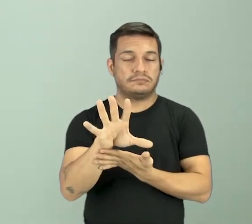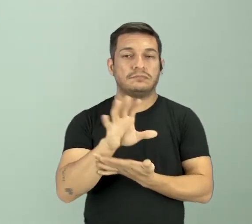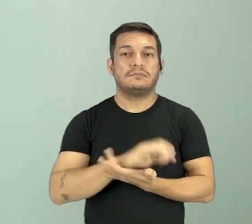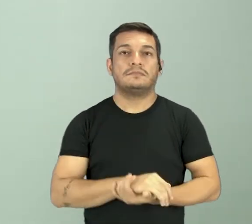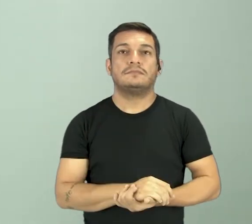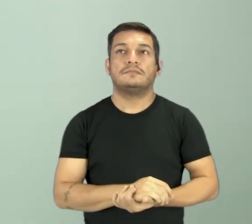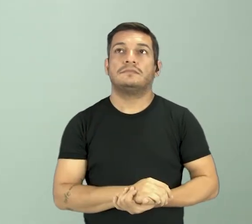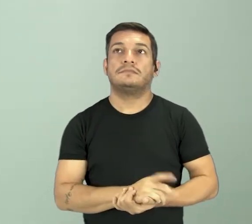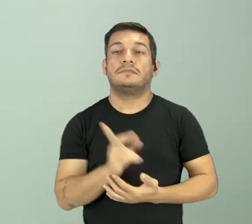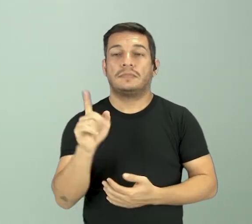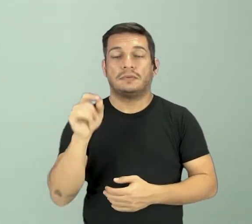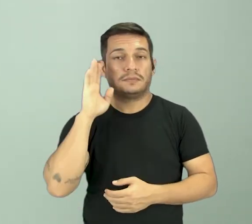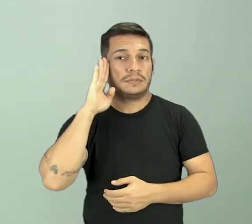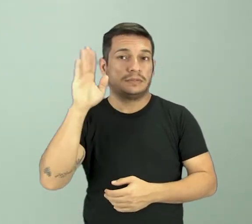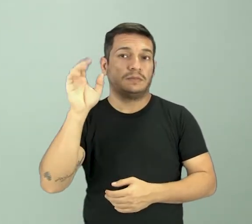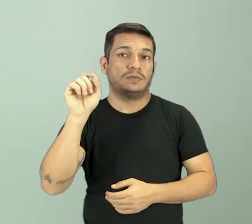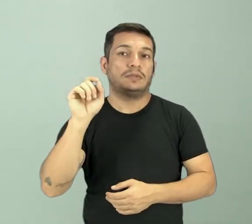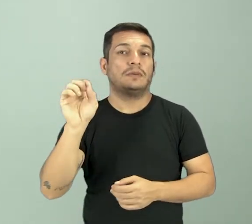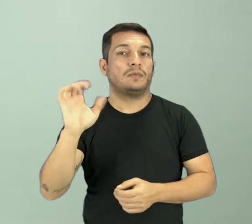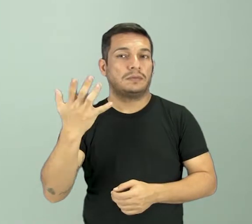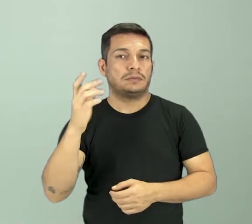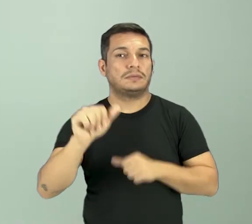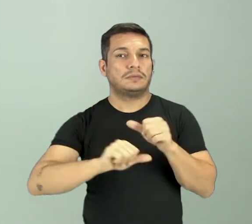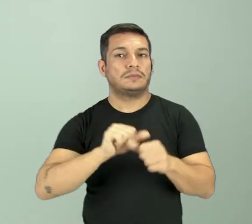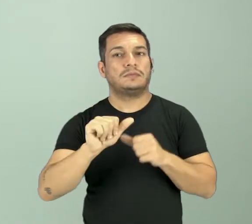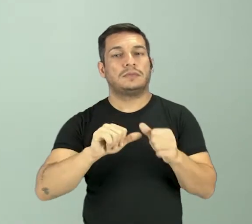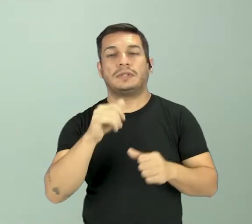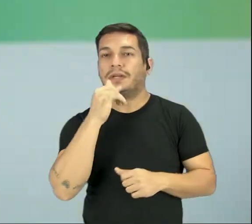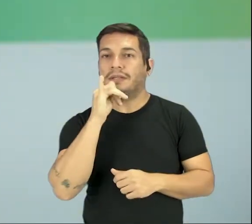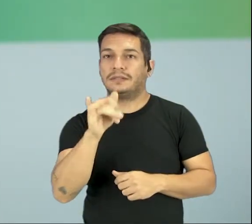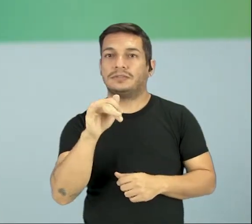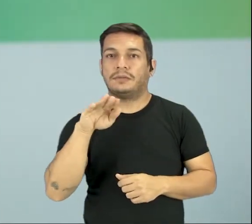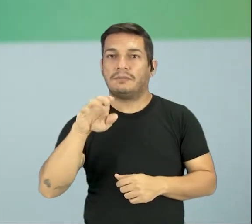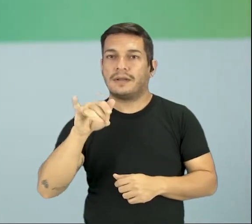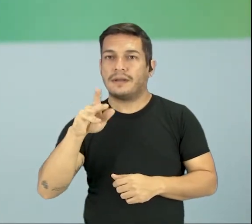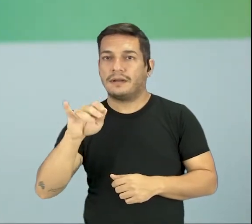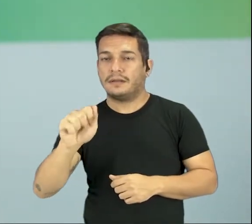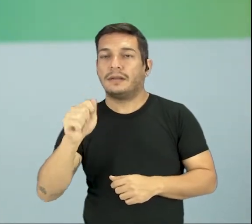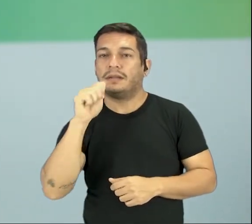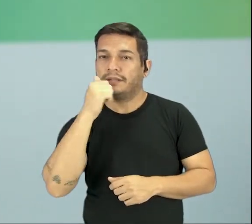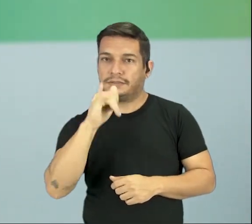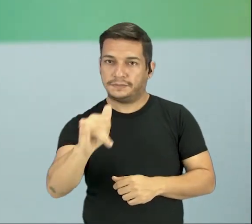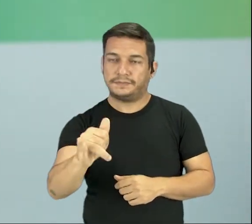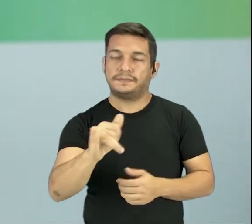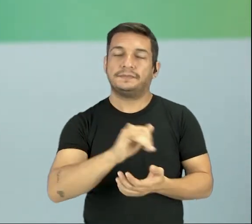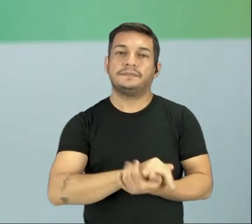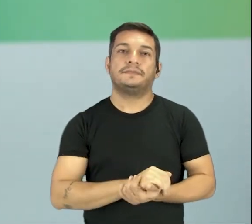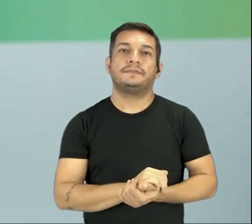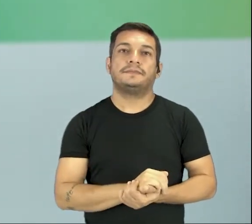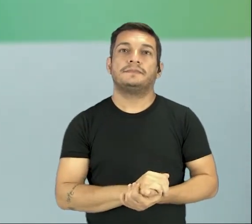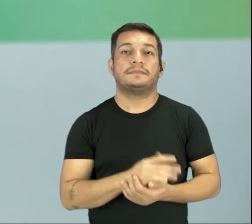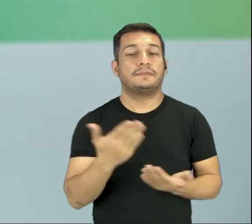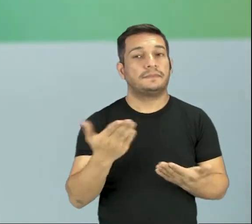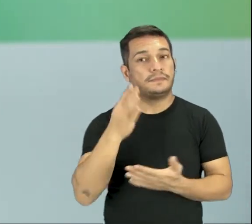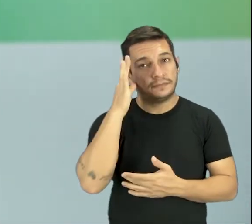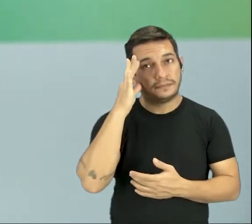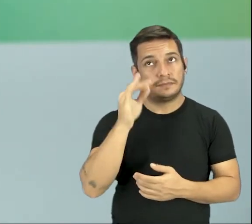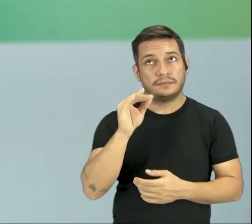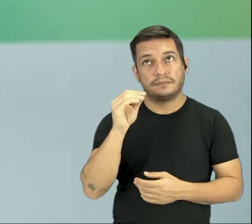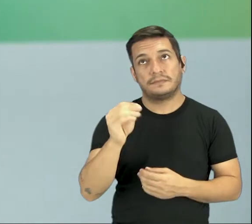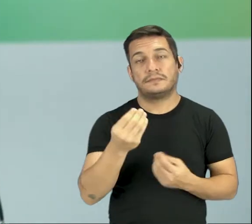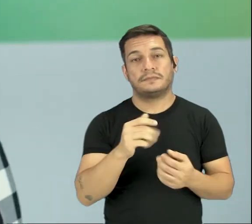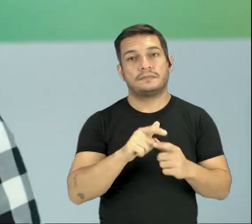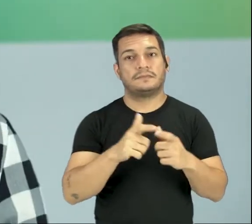acender. Então, é esse princípio que funciona aí, transformando energia mecânica em energia elétrica. Agora a gente vai compreender isso numa